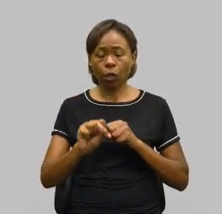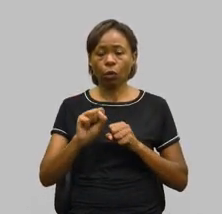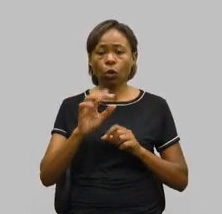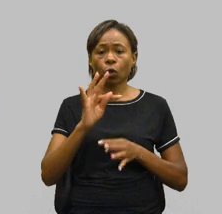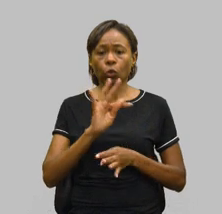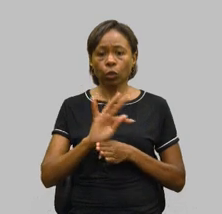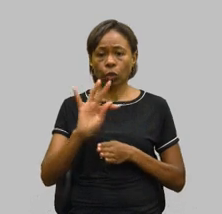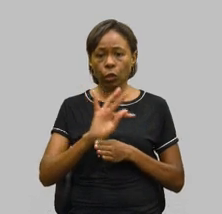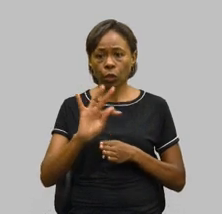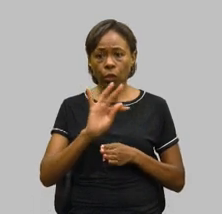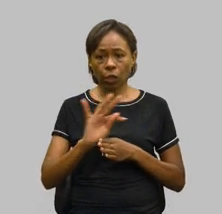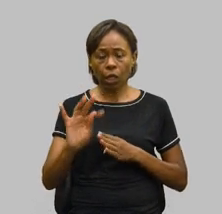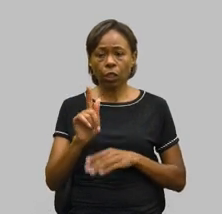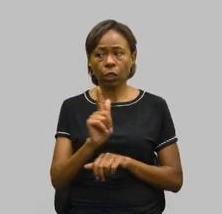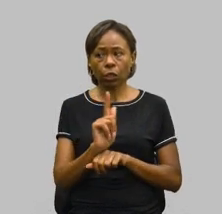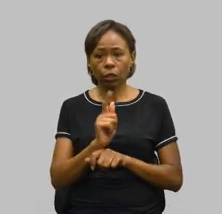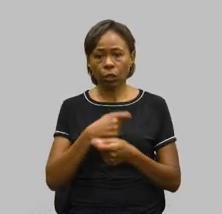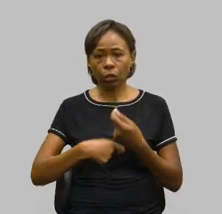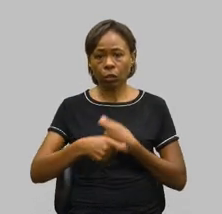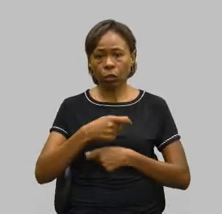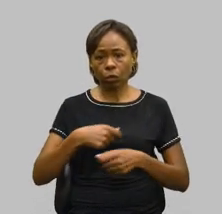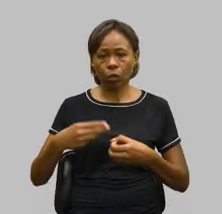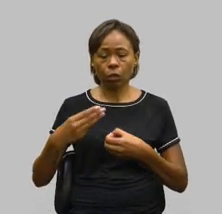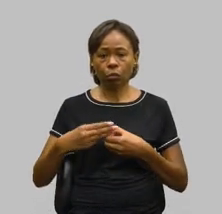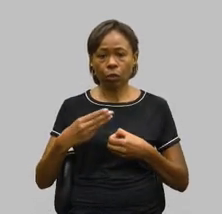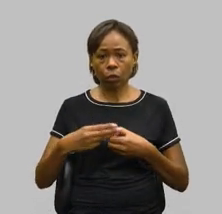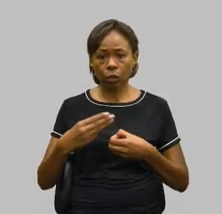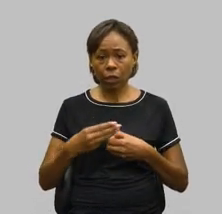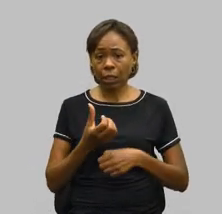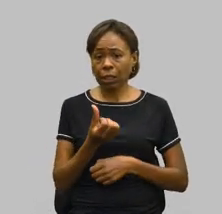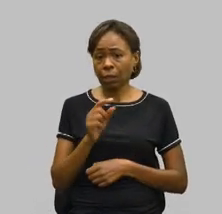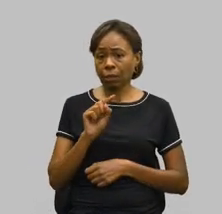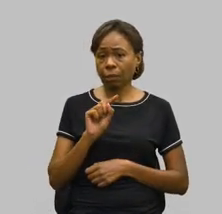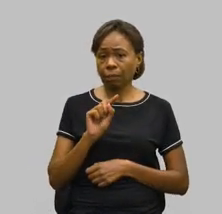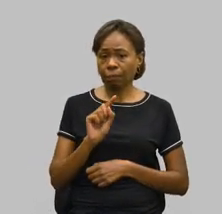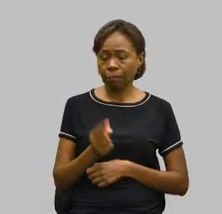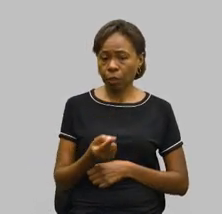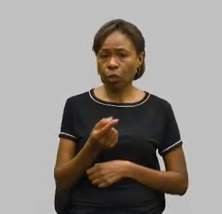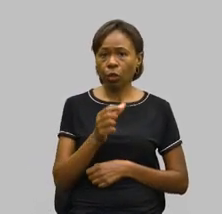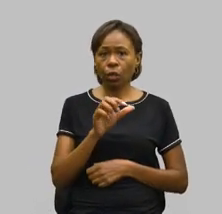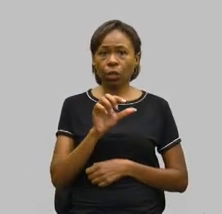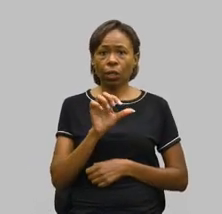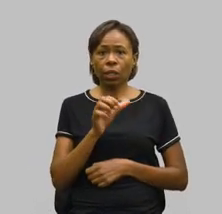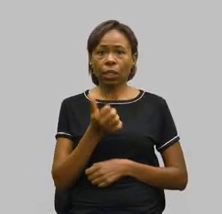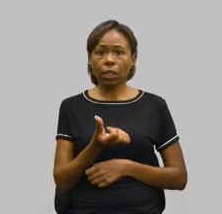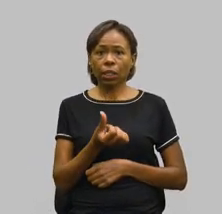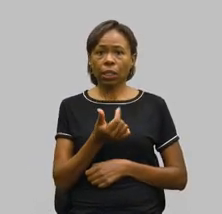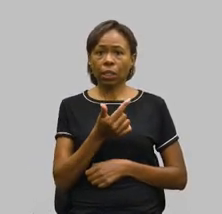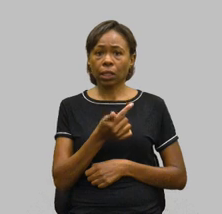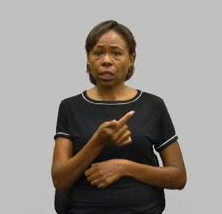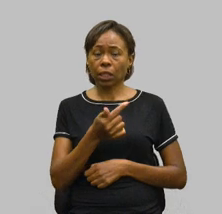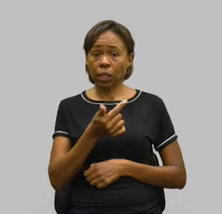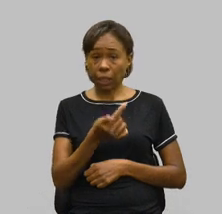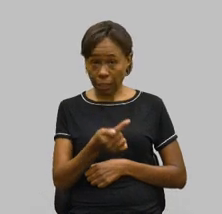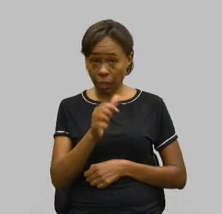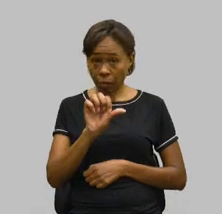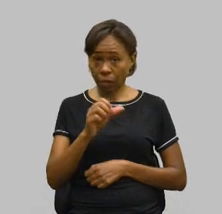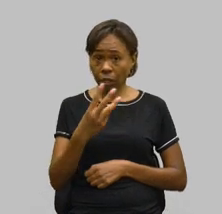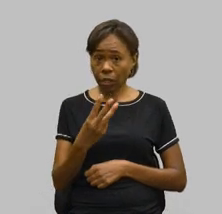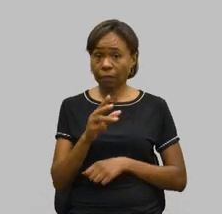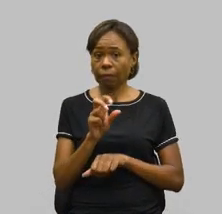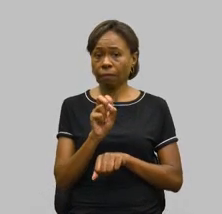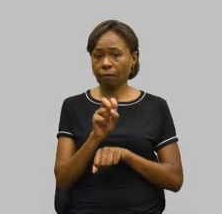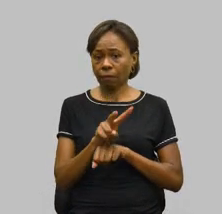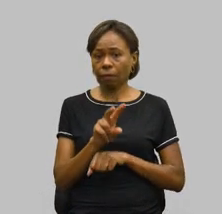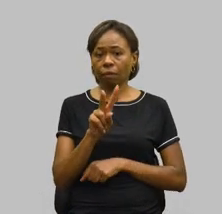e de direitos e gestores municipais com 6.793 vagas ofertadas a partir agora do dia